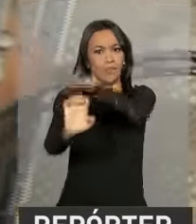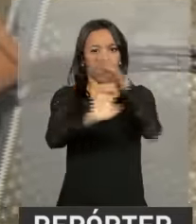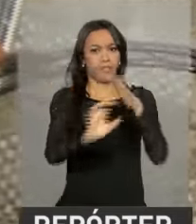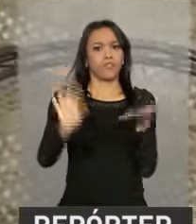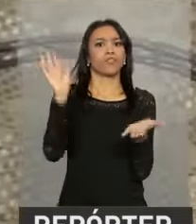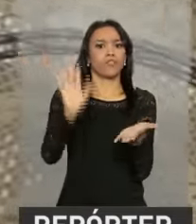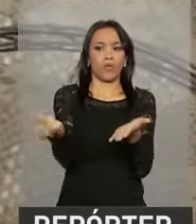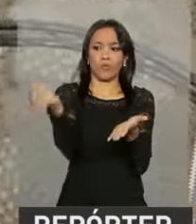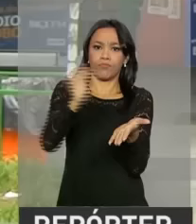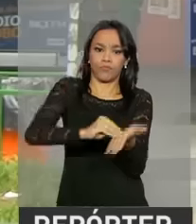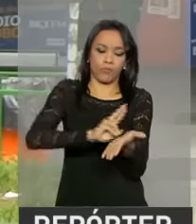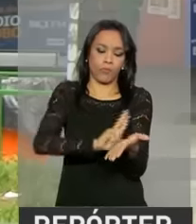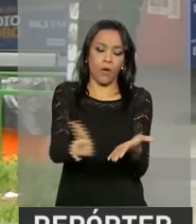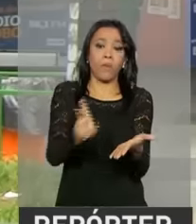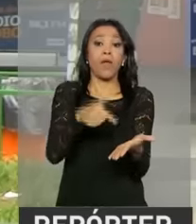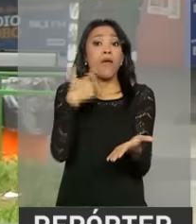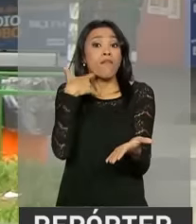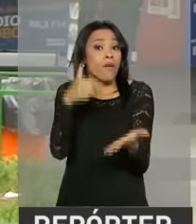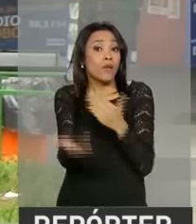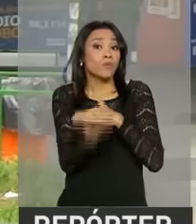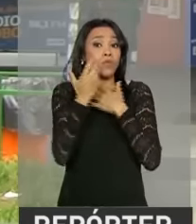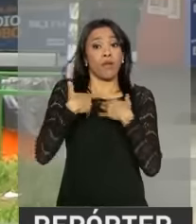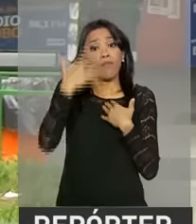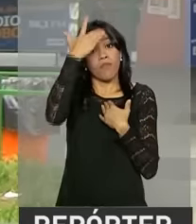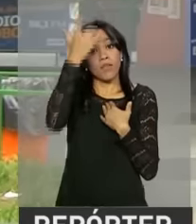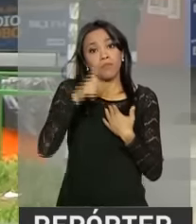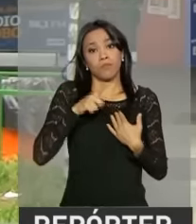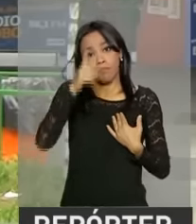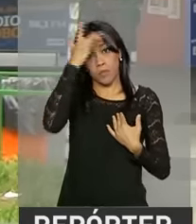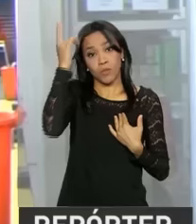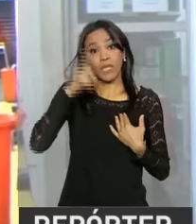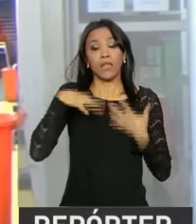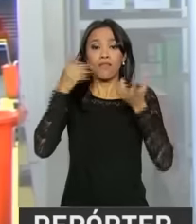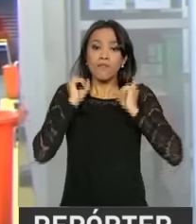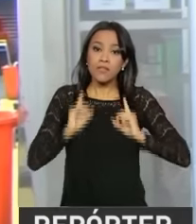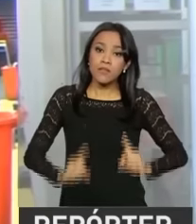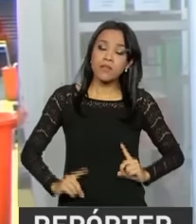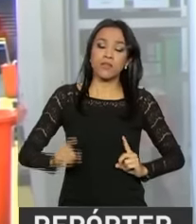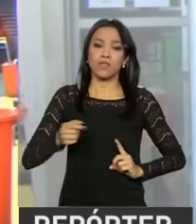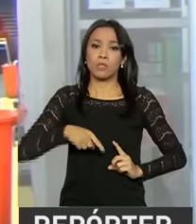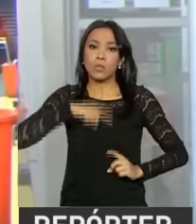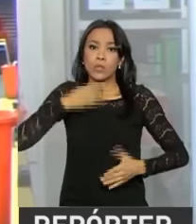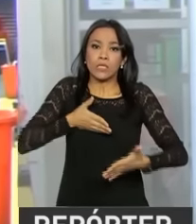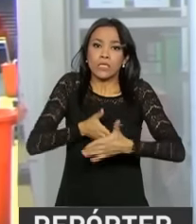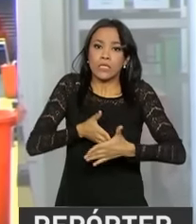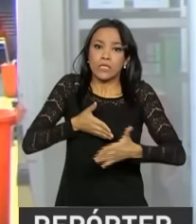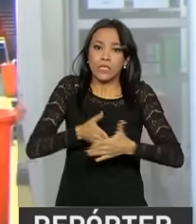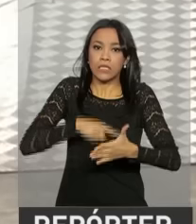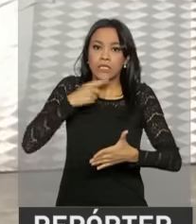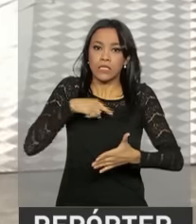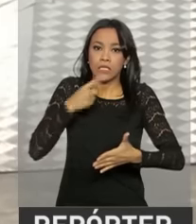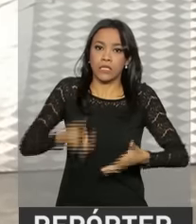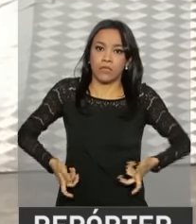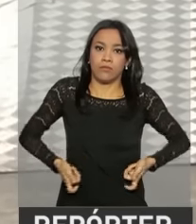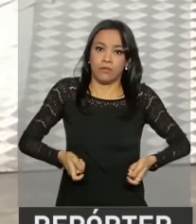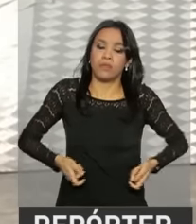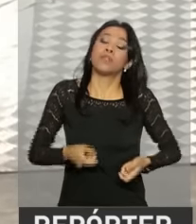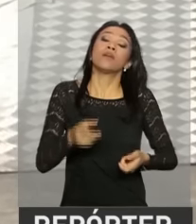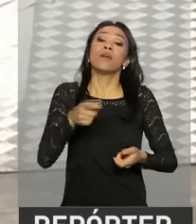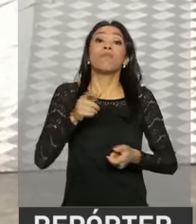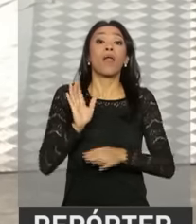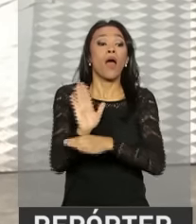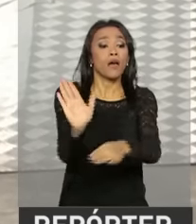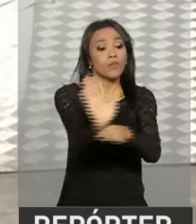facilitar a viagem pelo Brasil de pessoas que tenham algum tipo de deficiência ou mobilidade reduzida e sensibilizar o setor